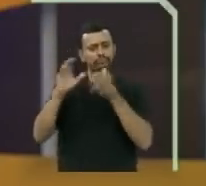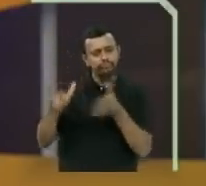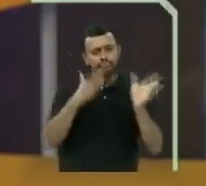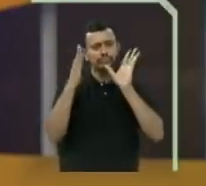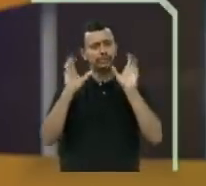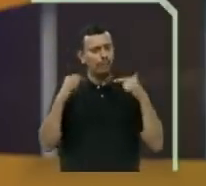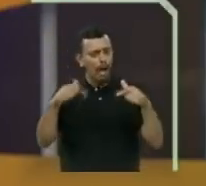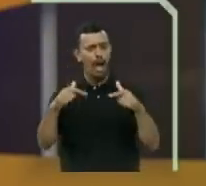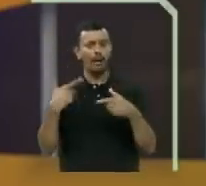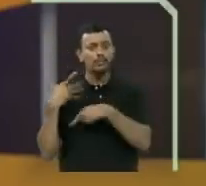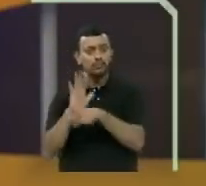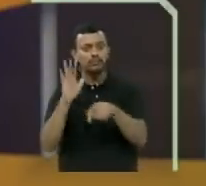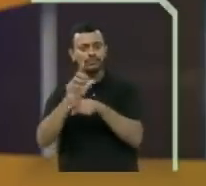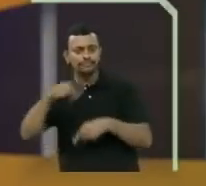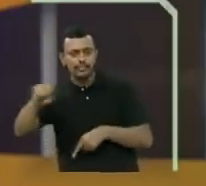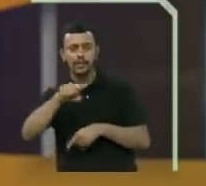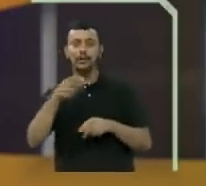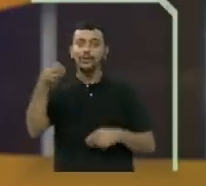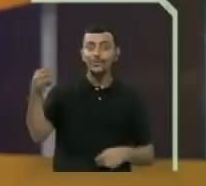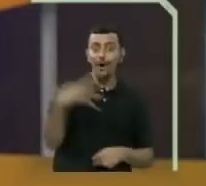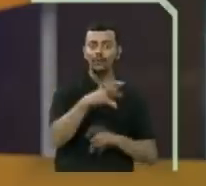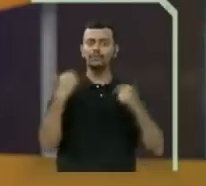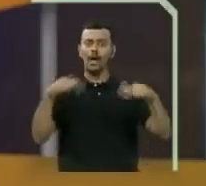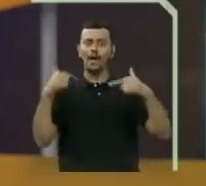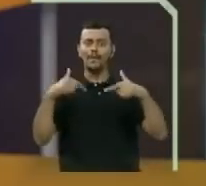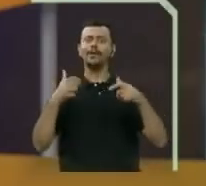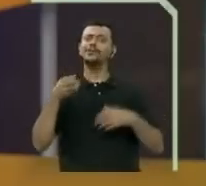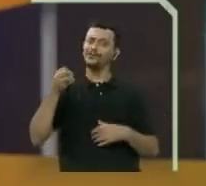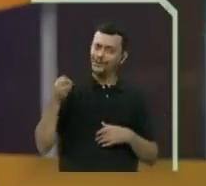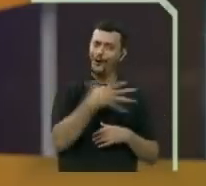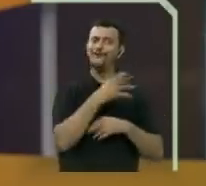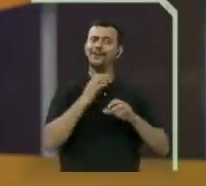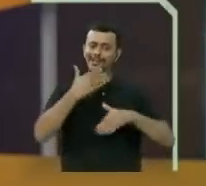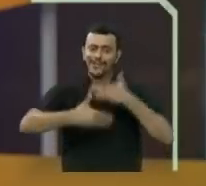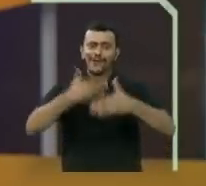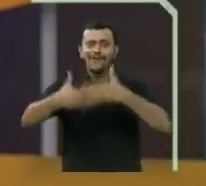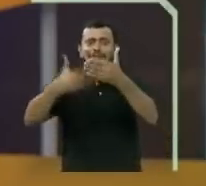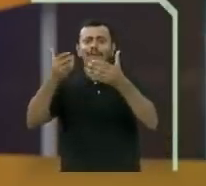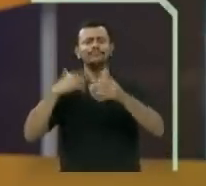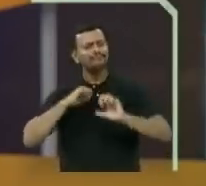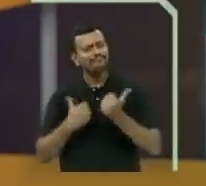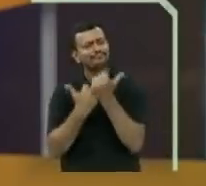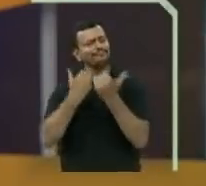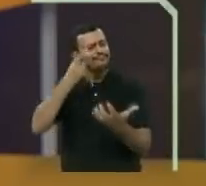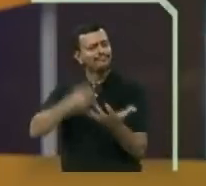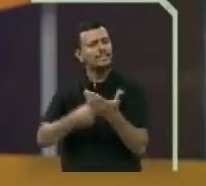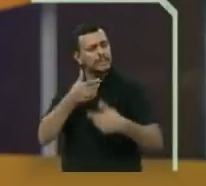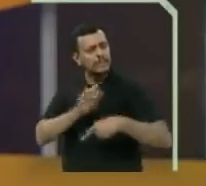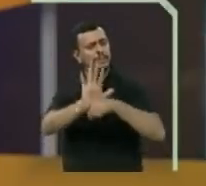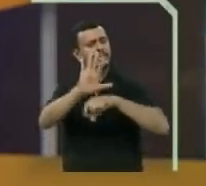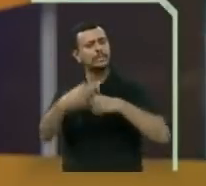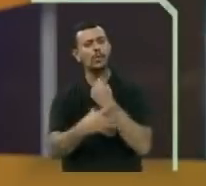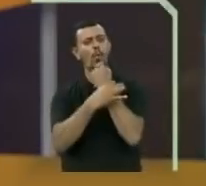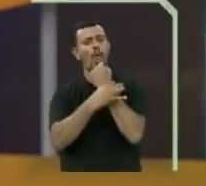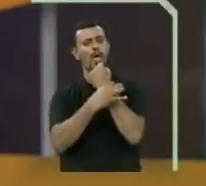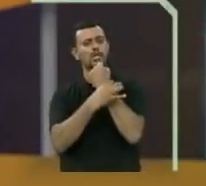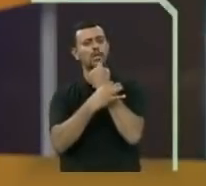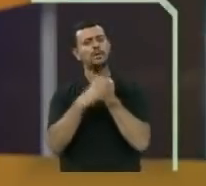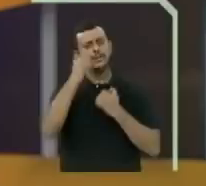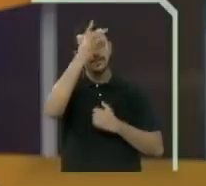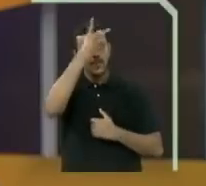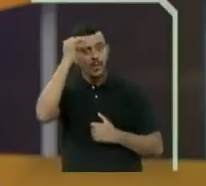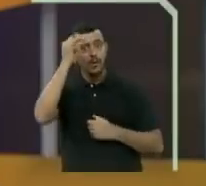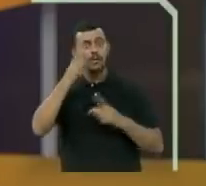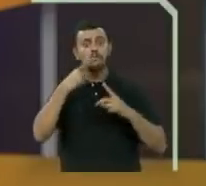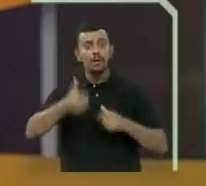serviços, gerando assim emprego e desenvolvimento. E apostar, apoiar muito na segurança pública para melhorar a condição, a